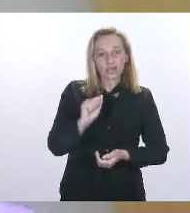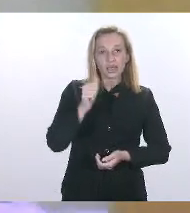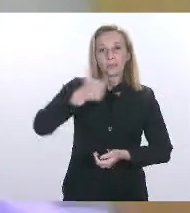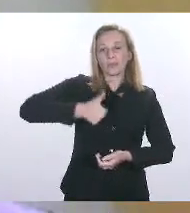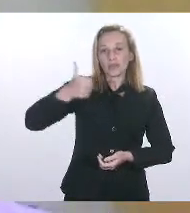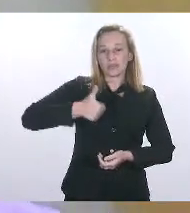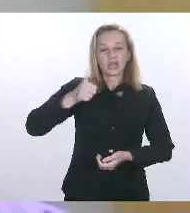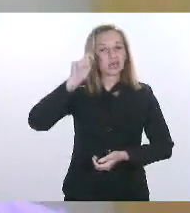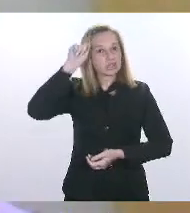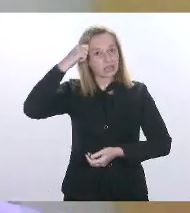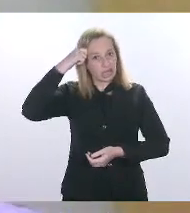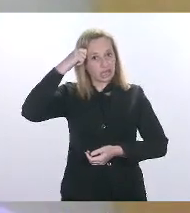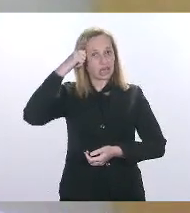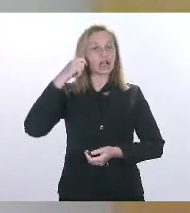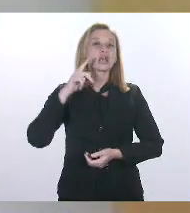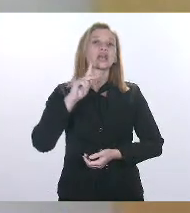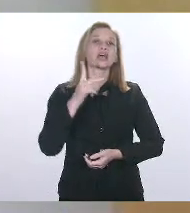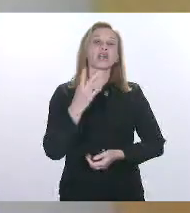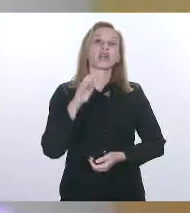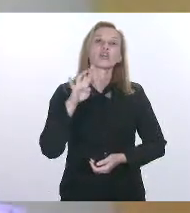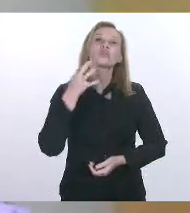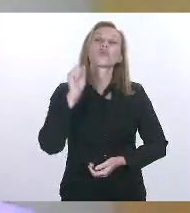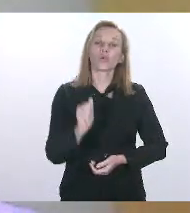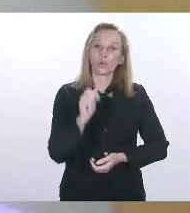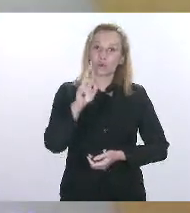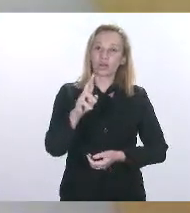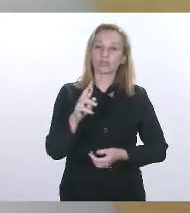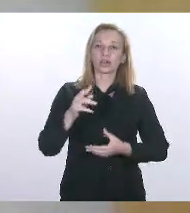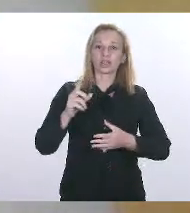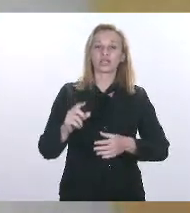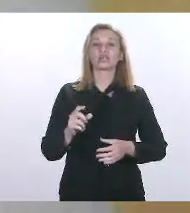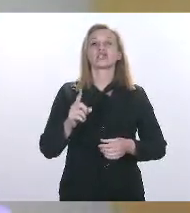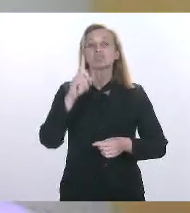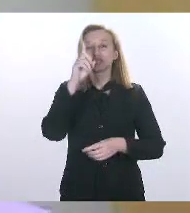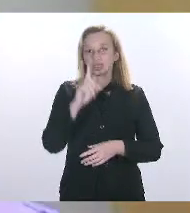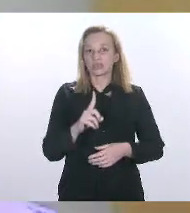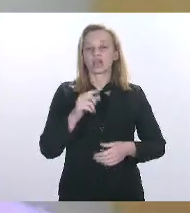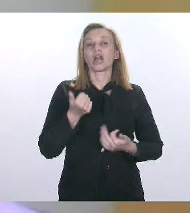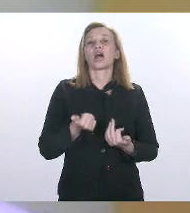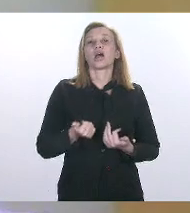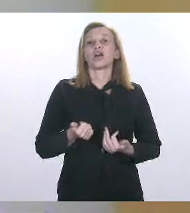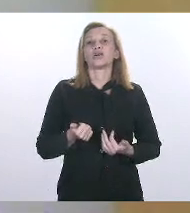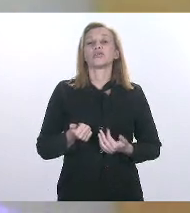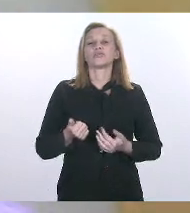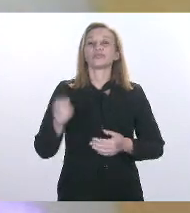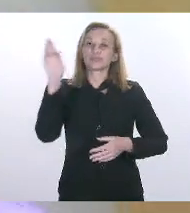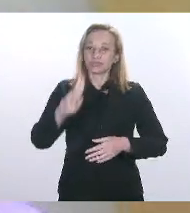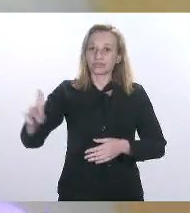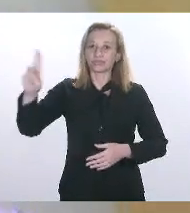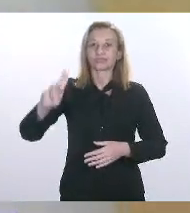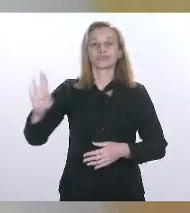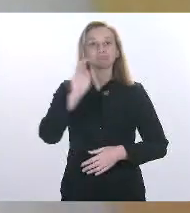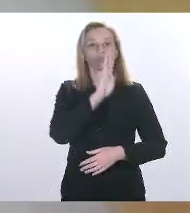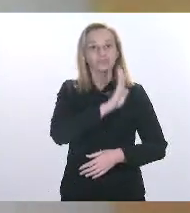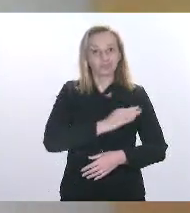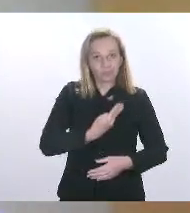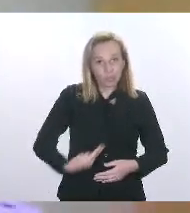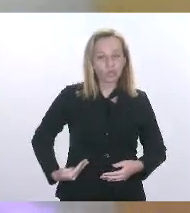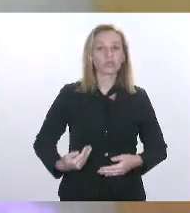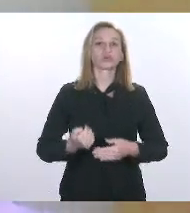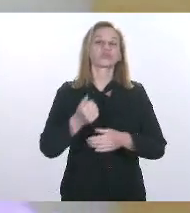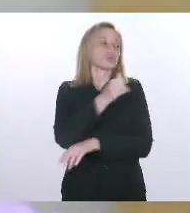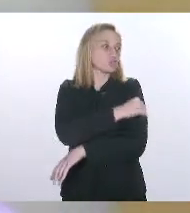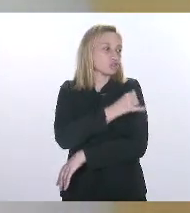reitora negra eleita para dirigir uma universidade pública no Rio de Janeiro. Eu quero dizer